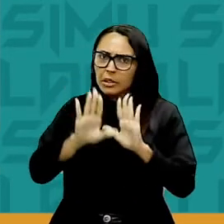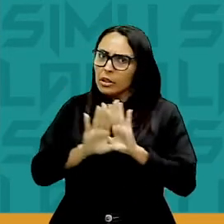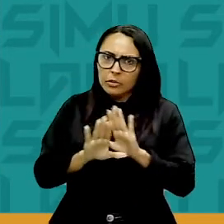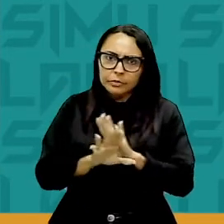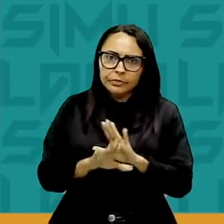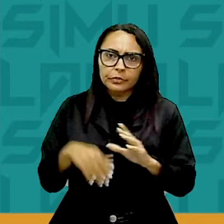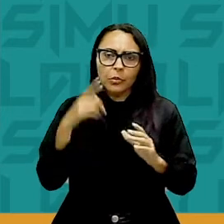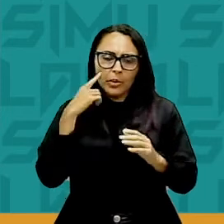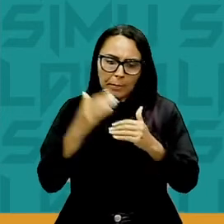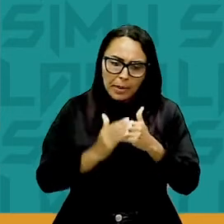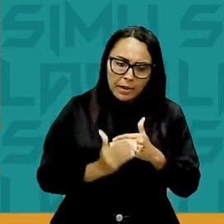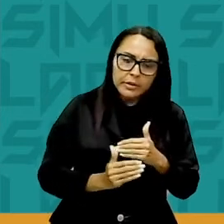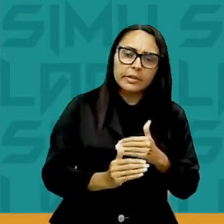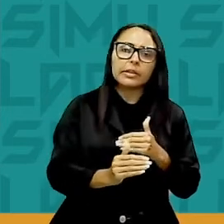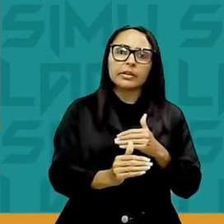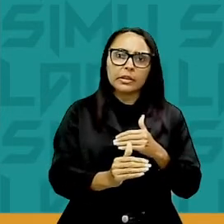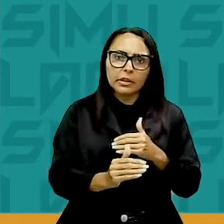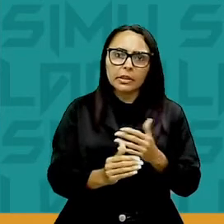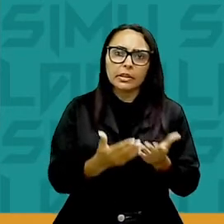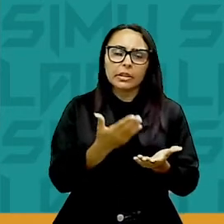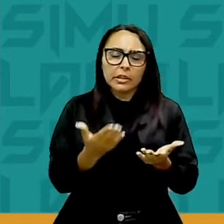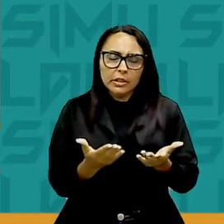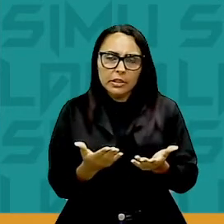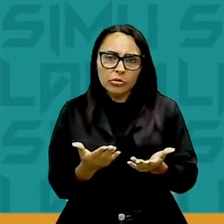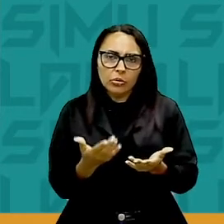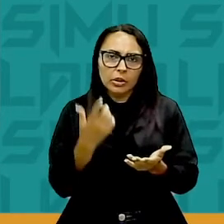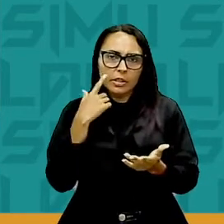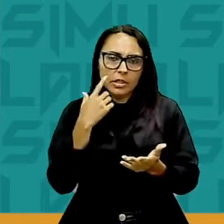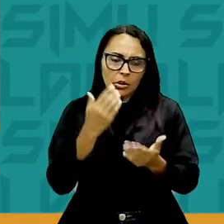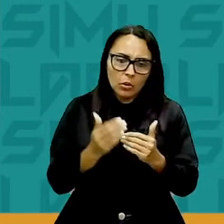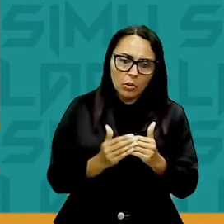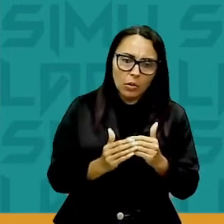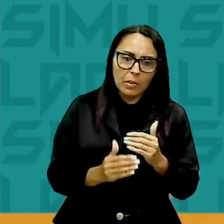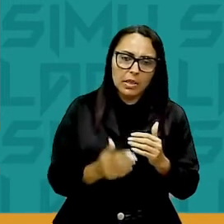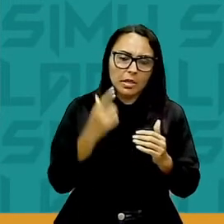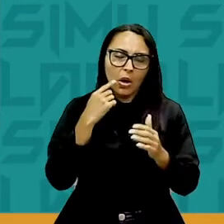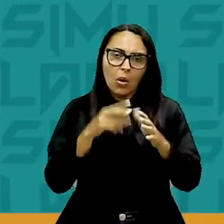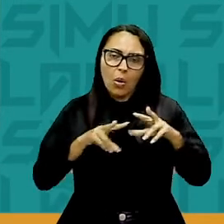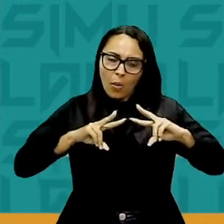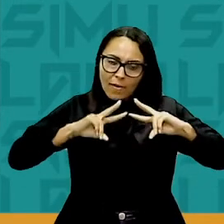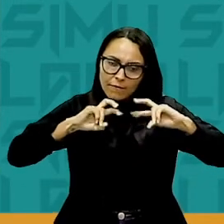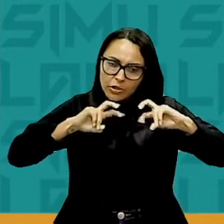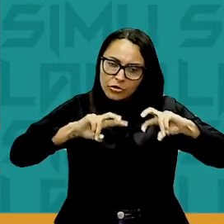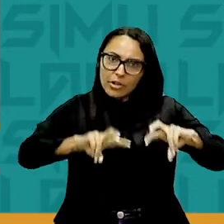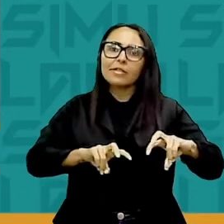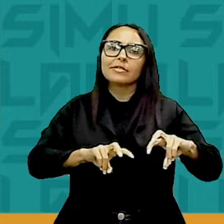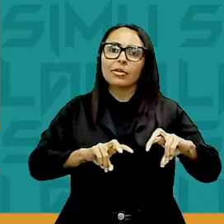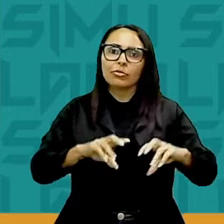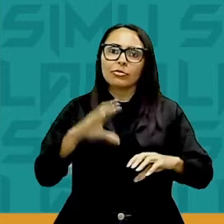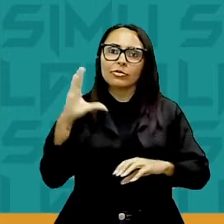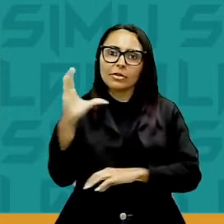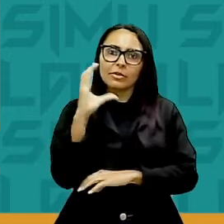vezes é a partir do senso comum que se começa uma investigação científica.